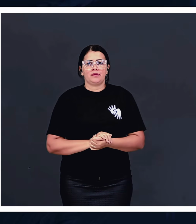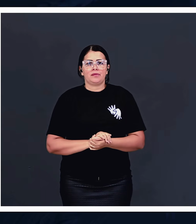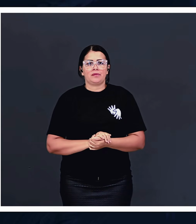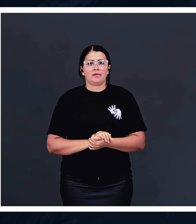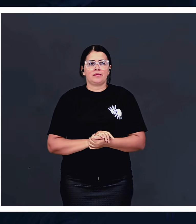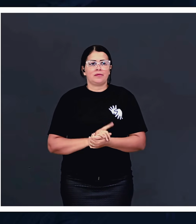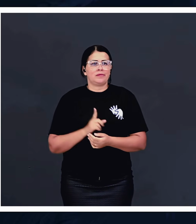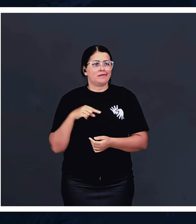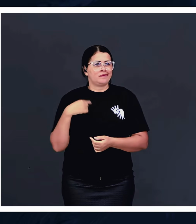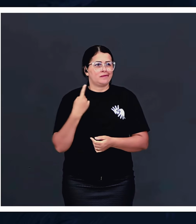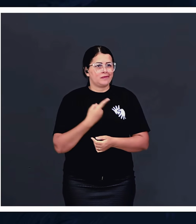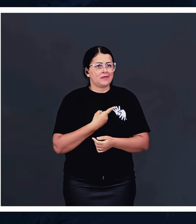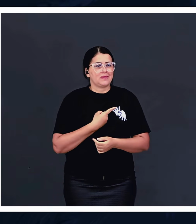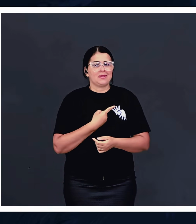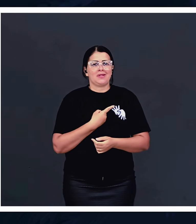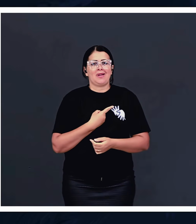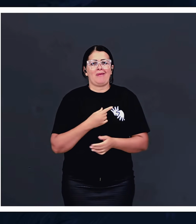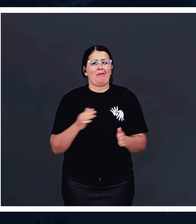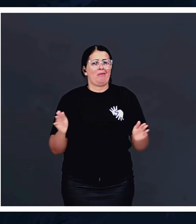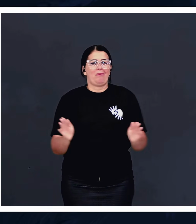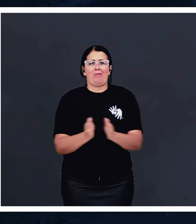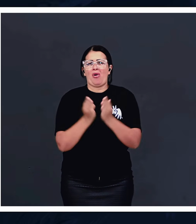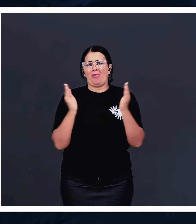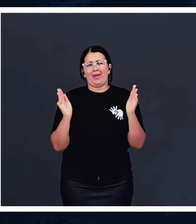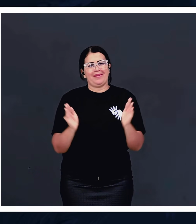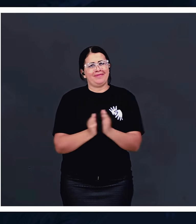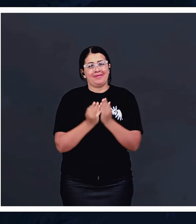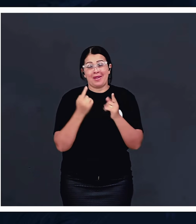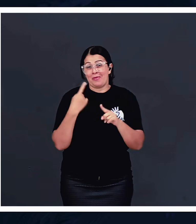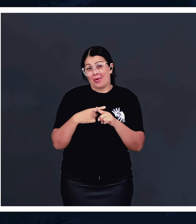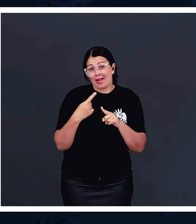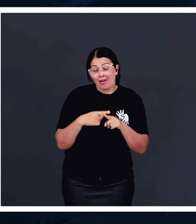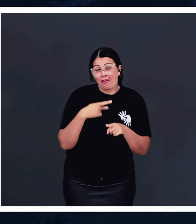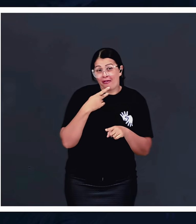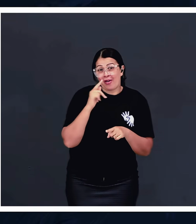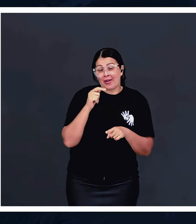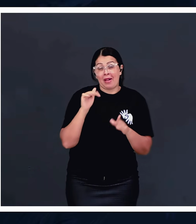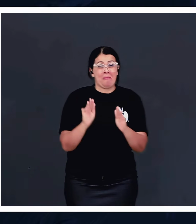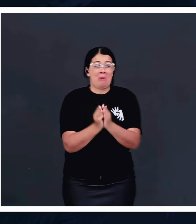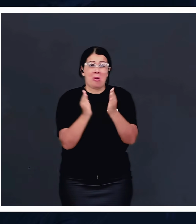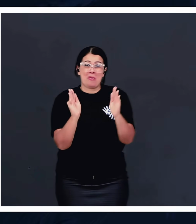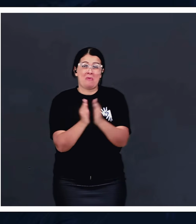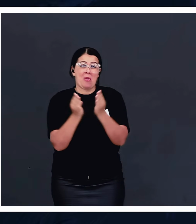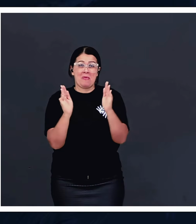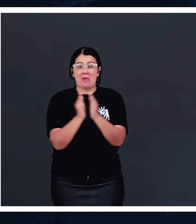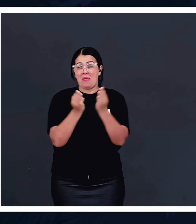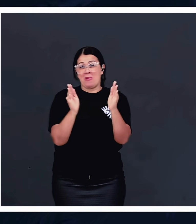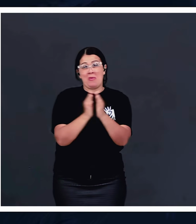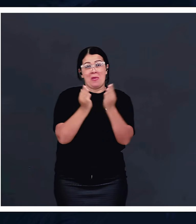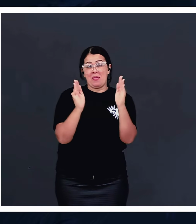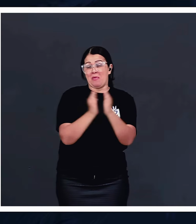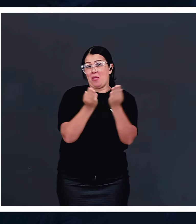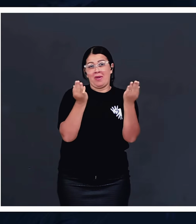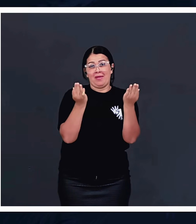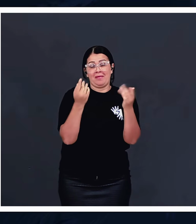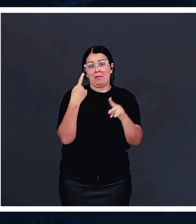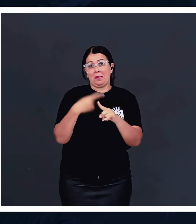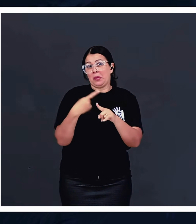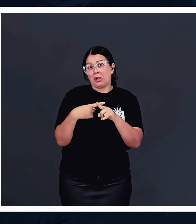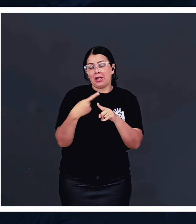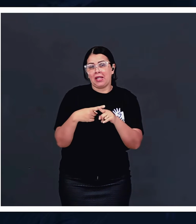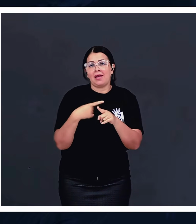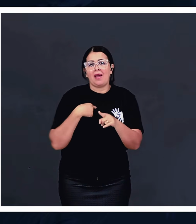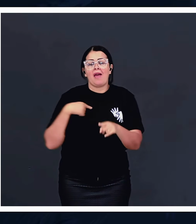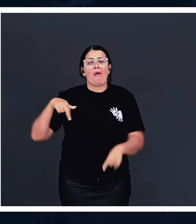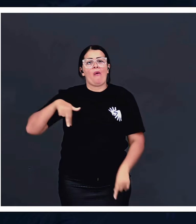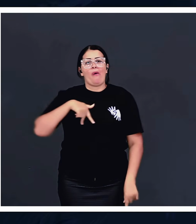a gente era muito pobre. Eu brinco que a gente era pobre, pobre, pobre de maré desci. Eu